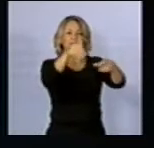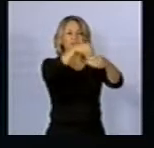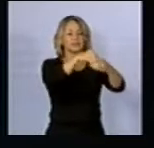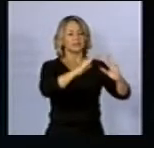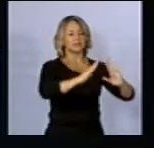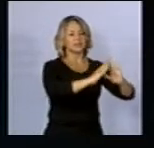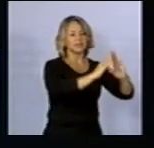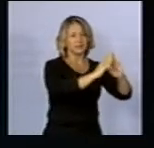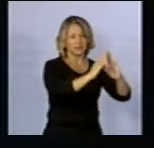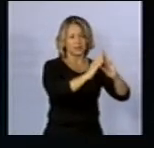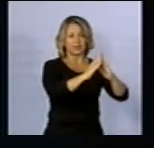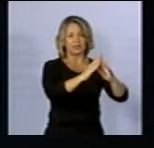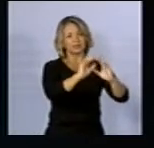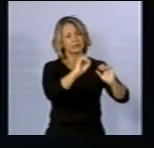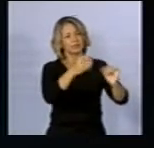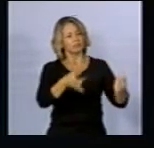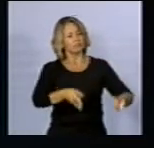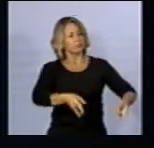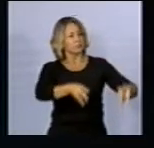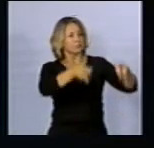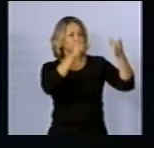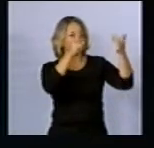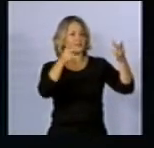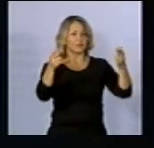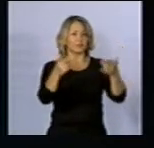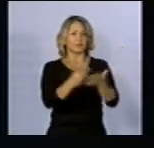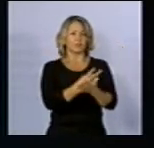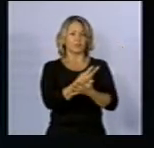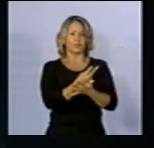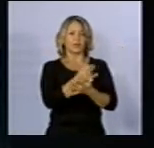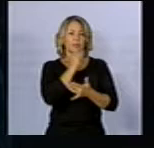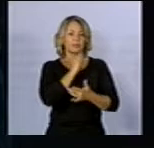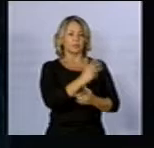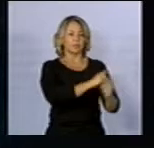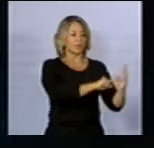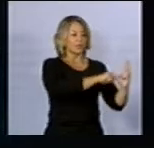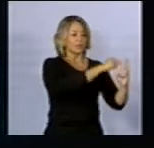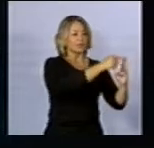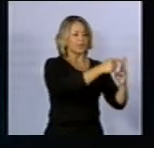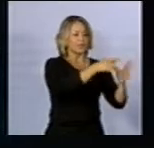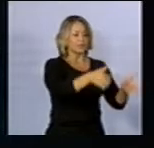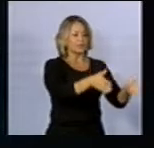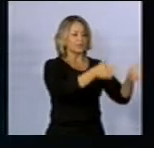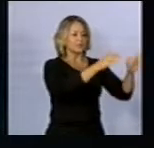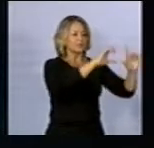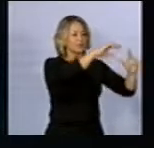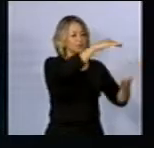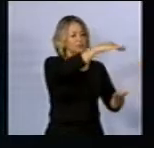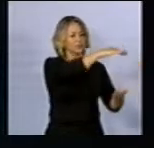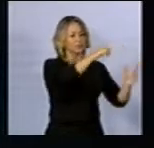e domicílios, como nesse caso, 3 transformadores na frente de uma residência,